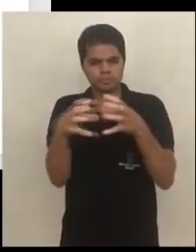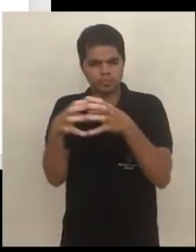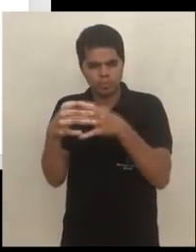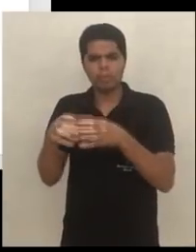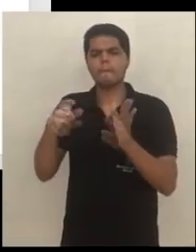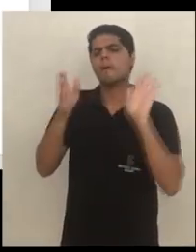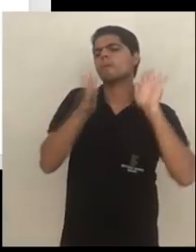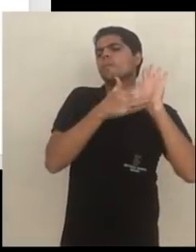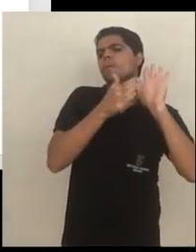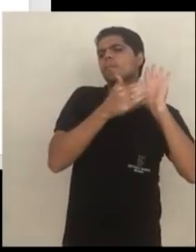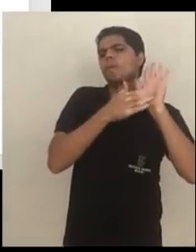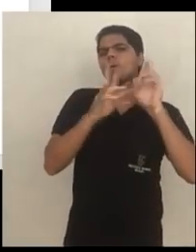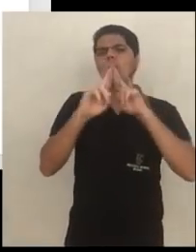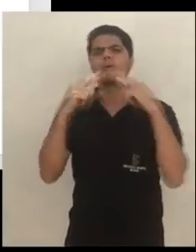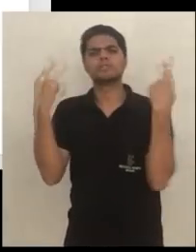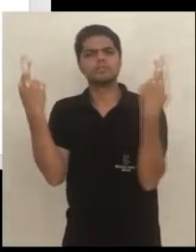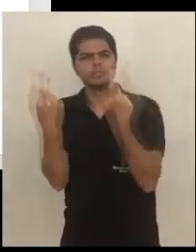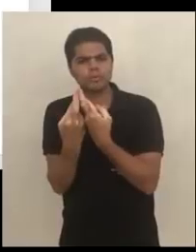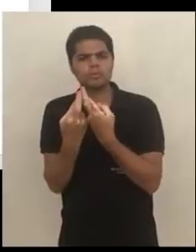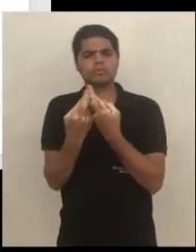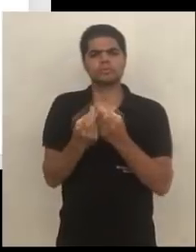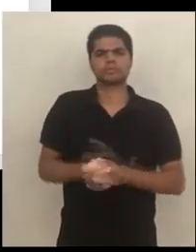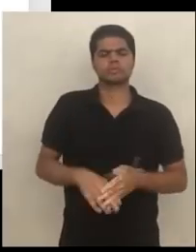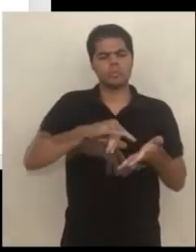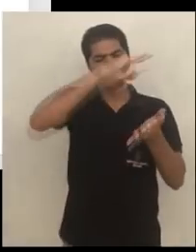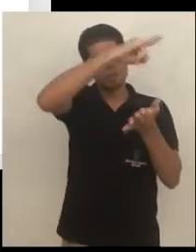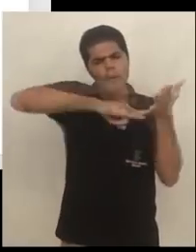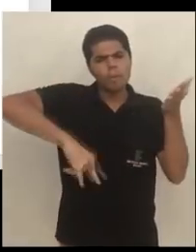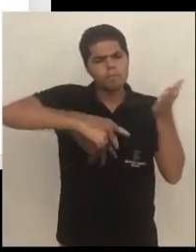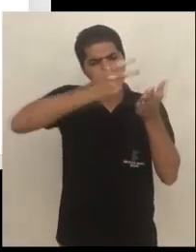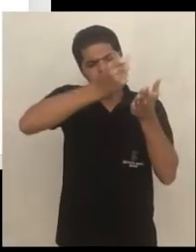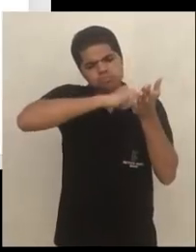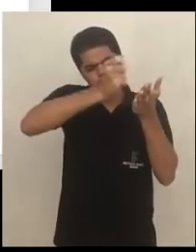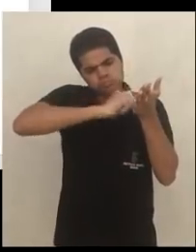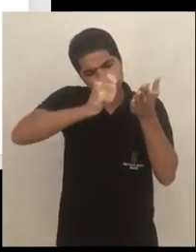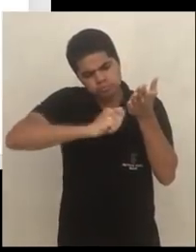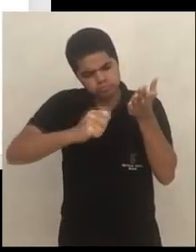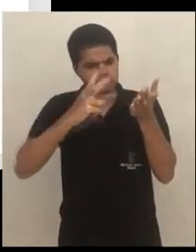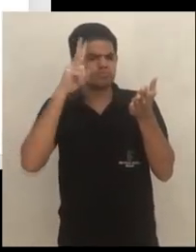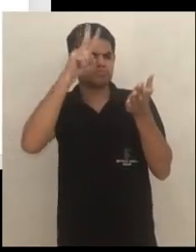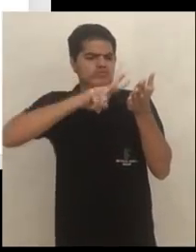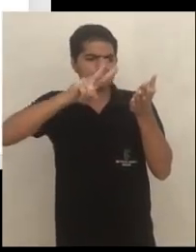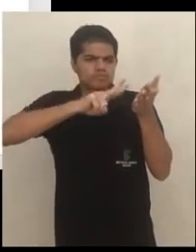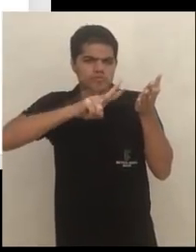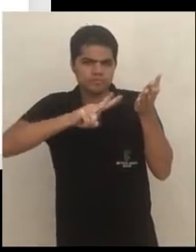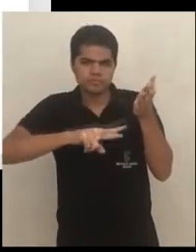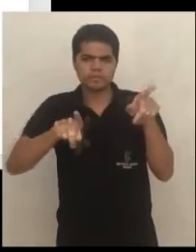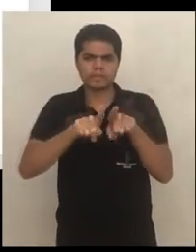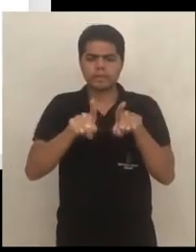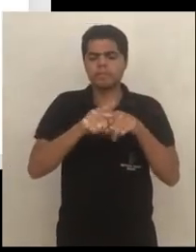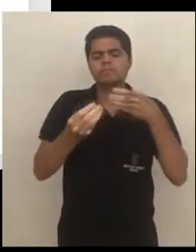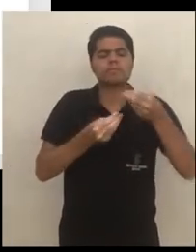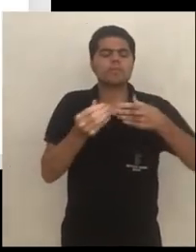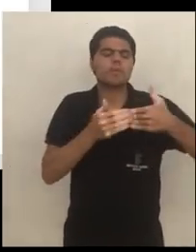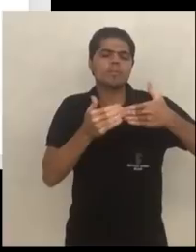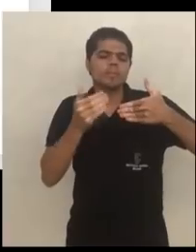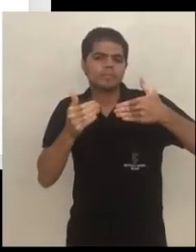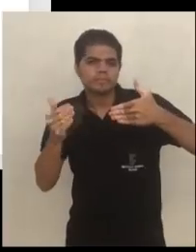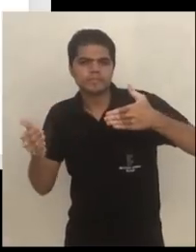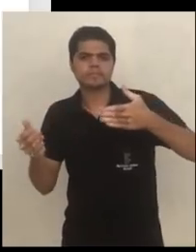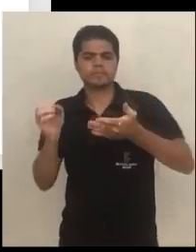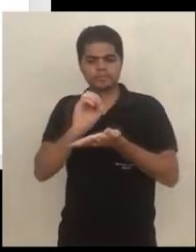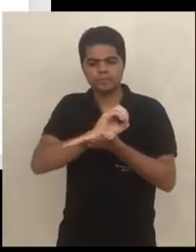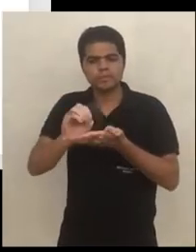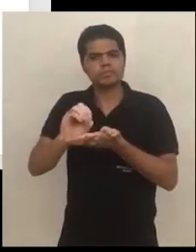convocações extraordinárias, examinar todo o material sobre a produção orgânica, sobre o segmento orgânico no estado da